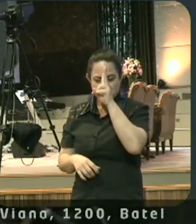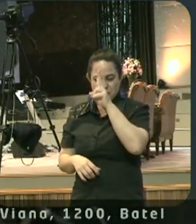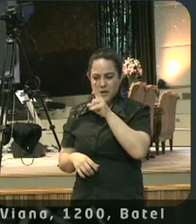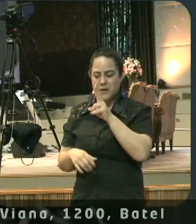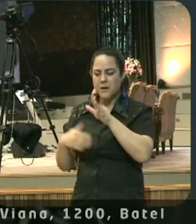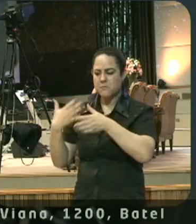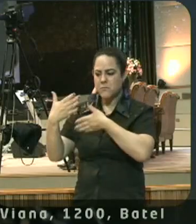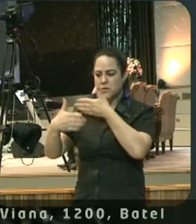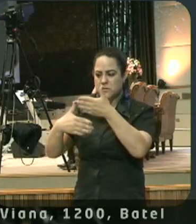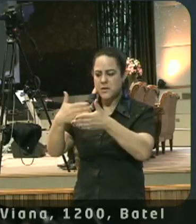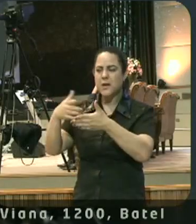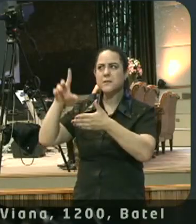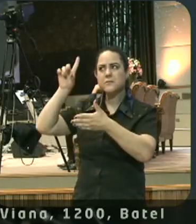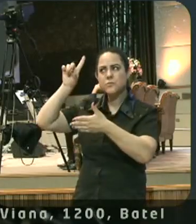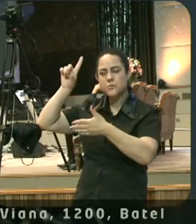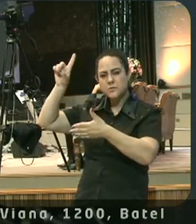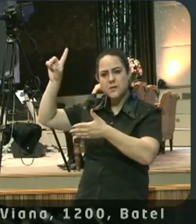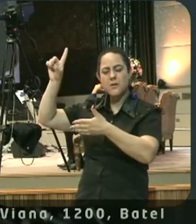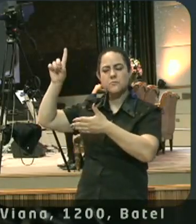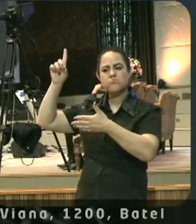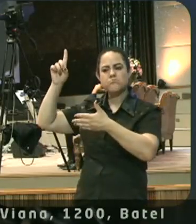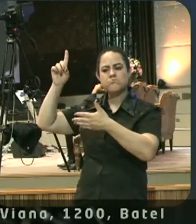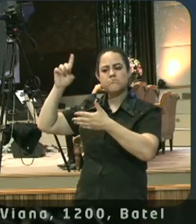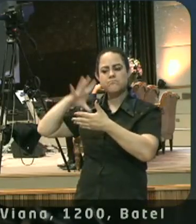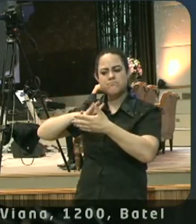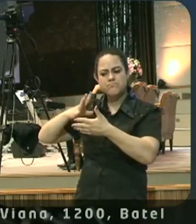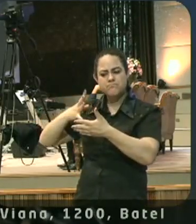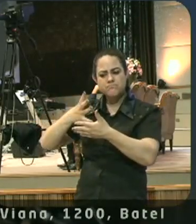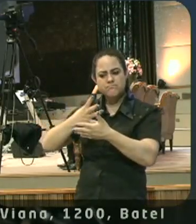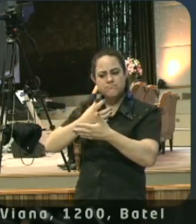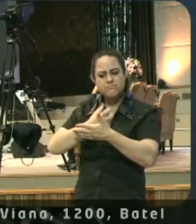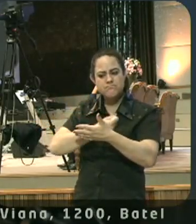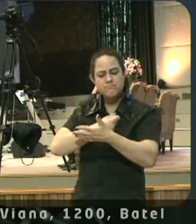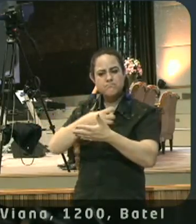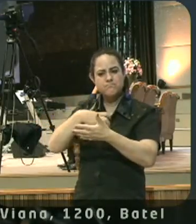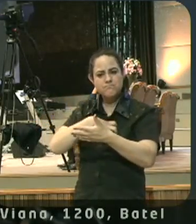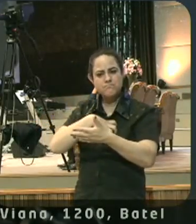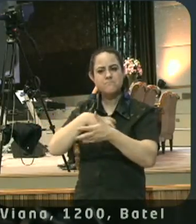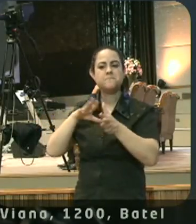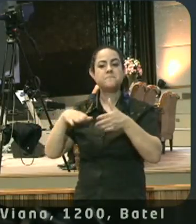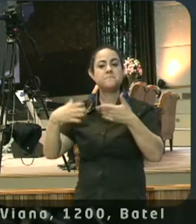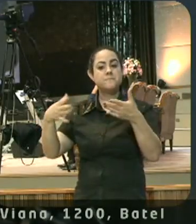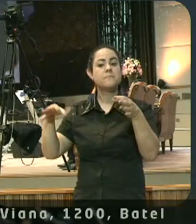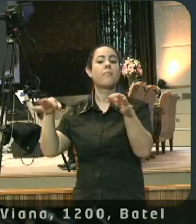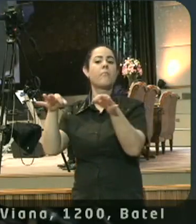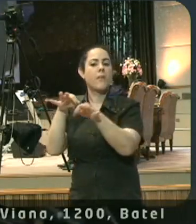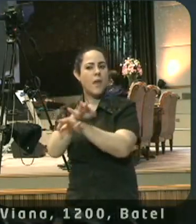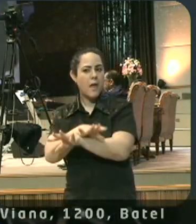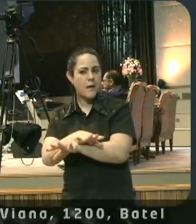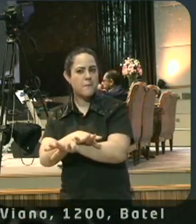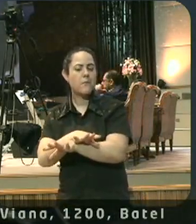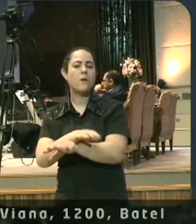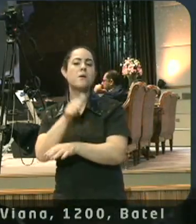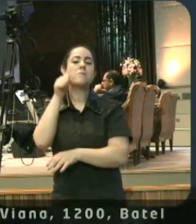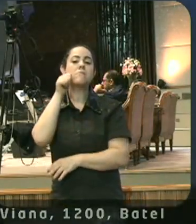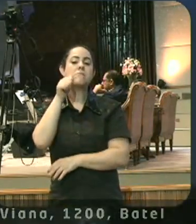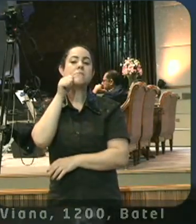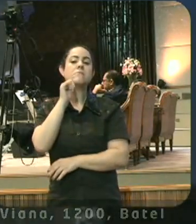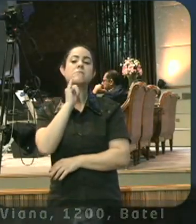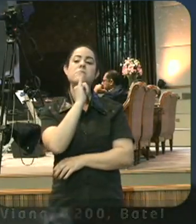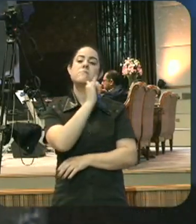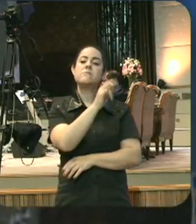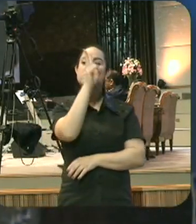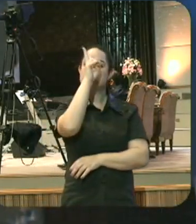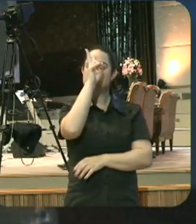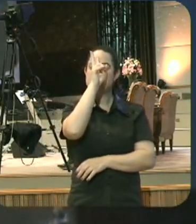começa um processo de Deus na vida daquela mulher de salvação. Quando terminou esse fato, e essa mulher contou essa história ao pastor